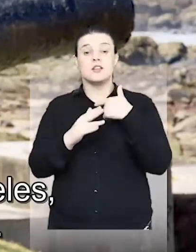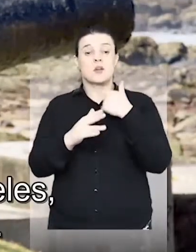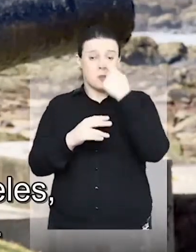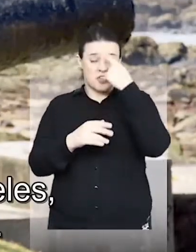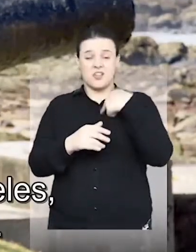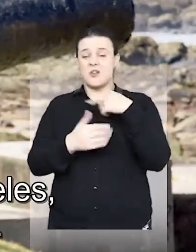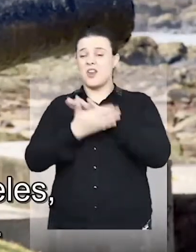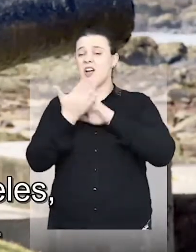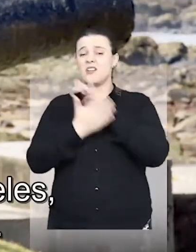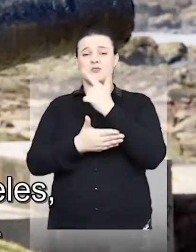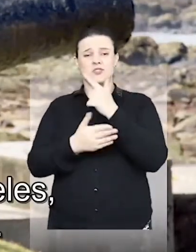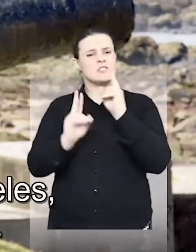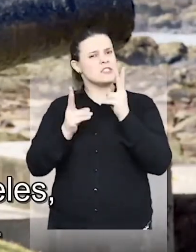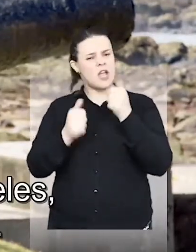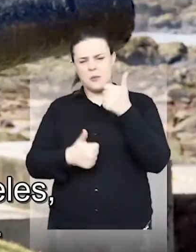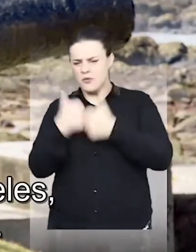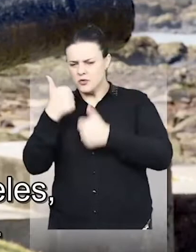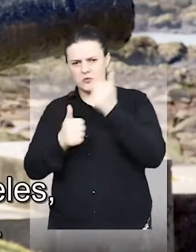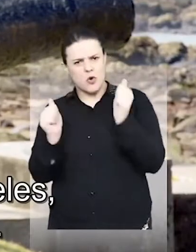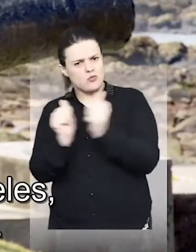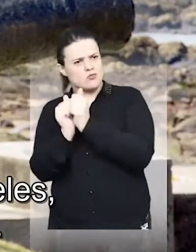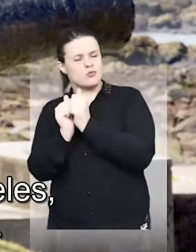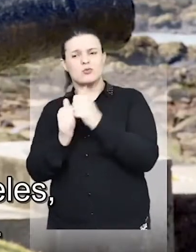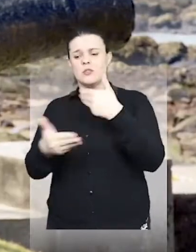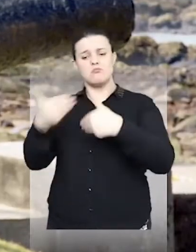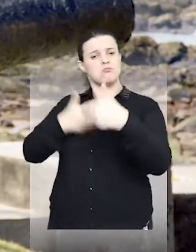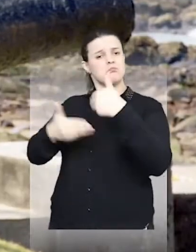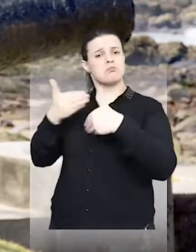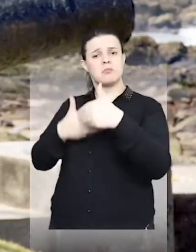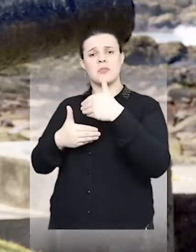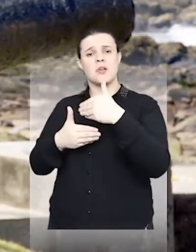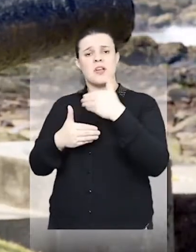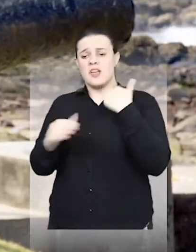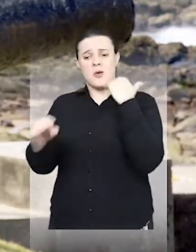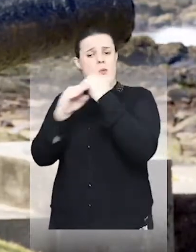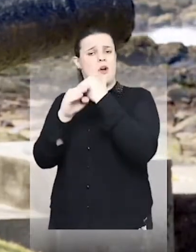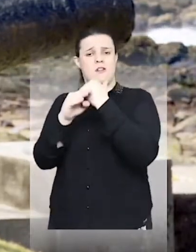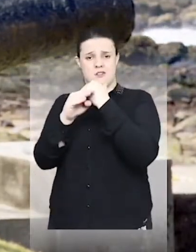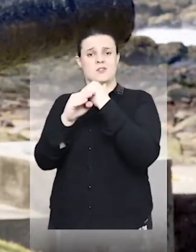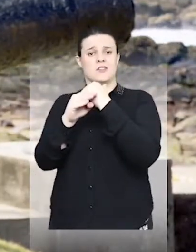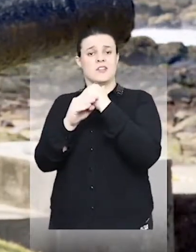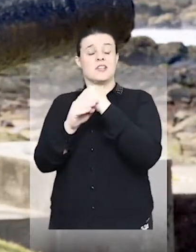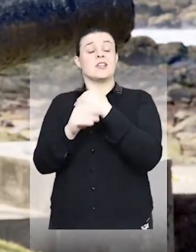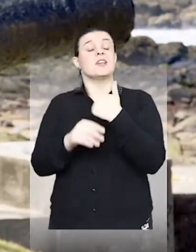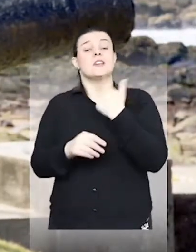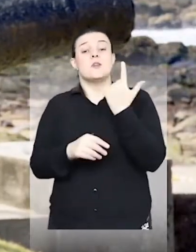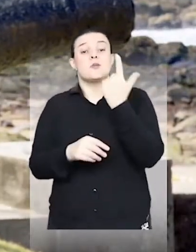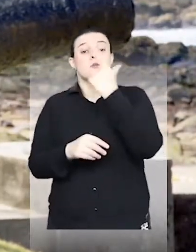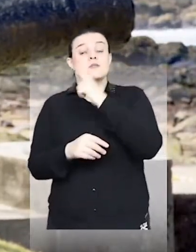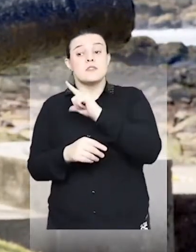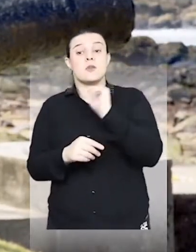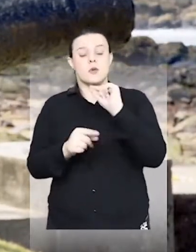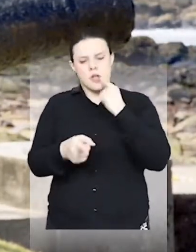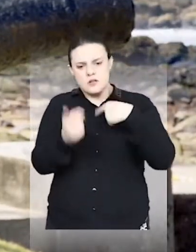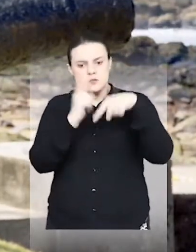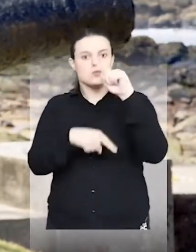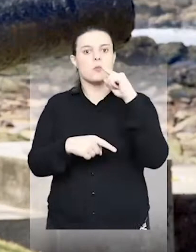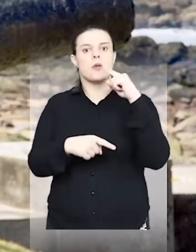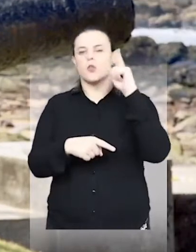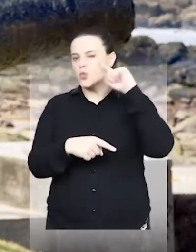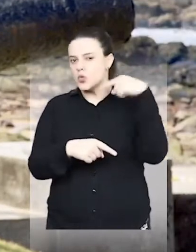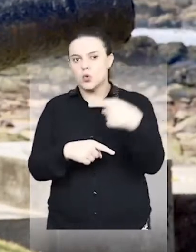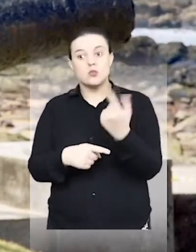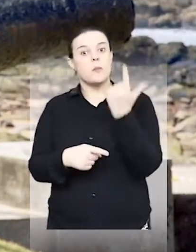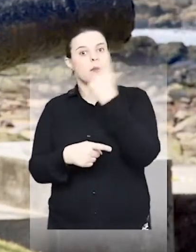sempre pratiquei esporte junto com eles, sempre joguei bola junto com eles e eles me tratavam como se eu não tivesse deficiência. E isso fez com que eu tivesse que me